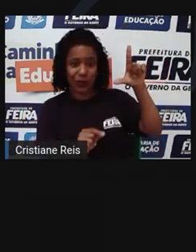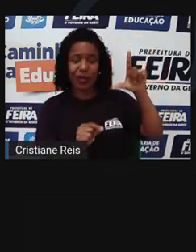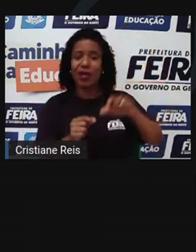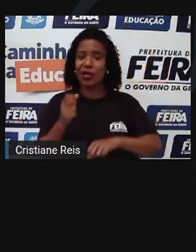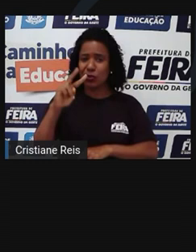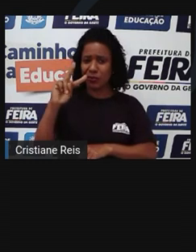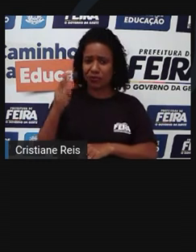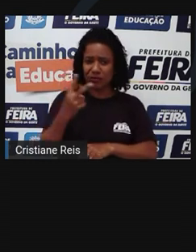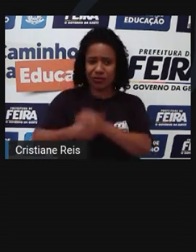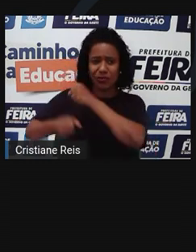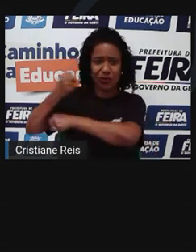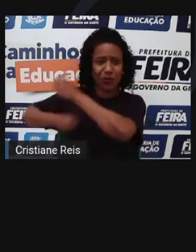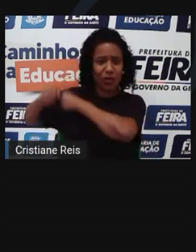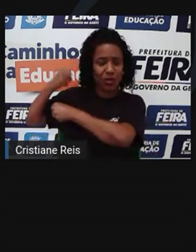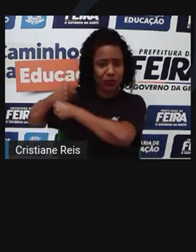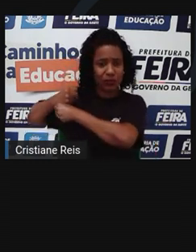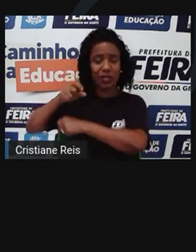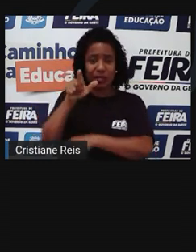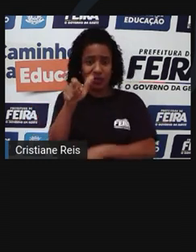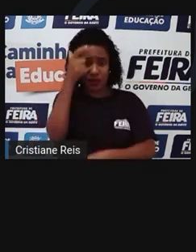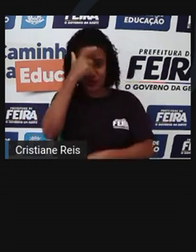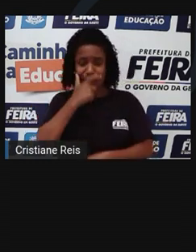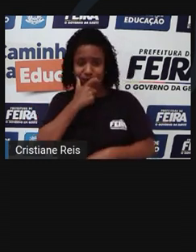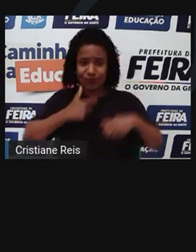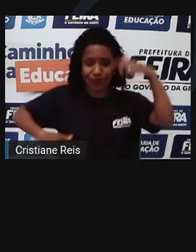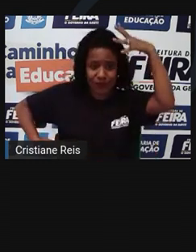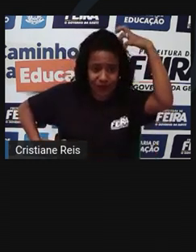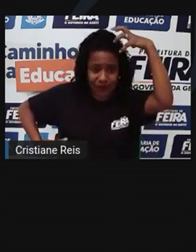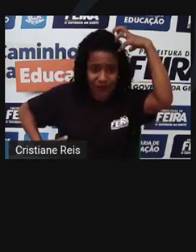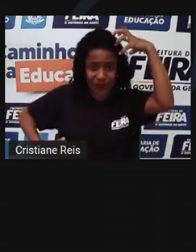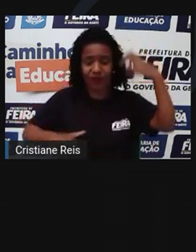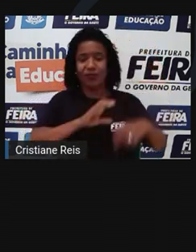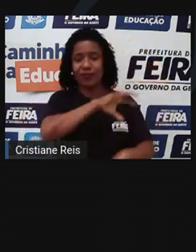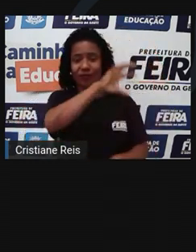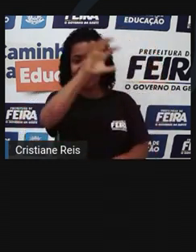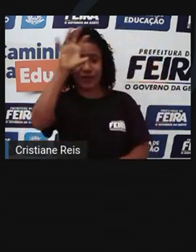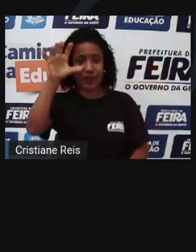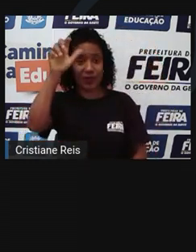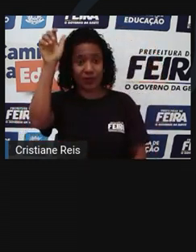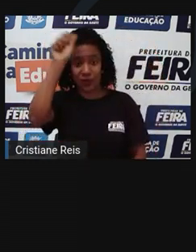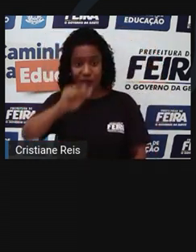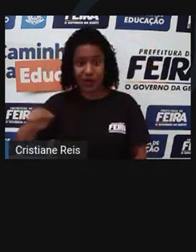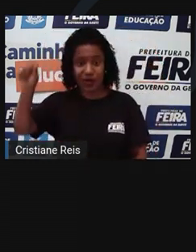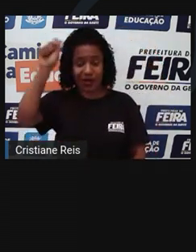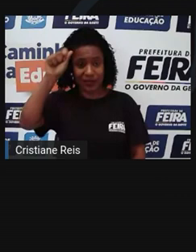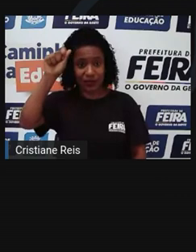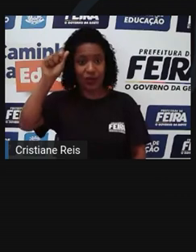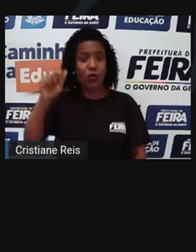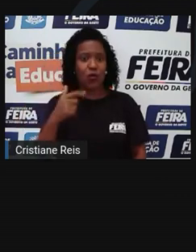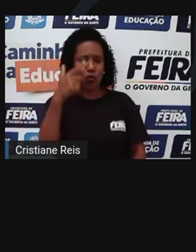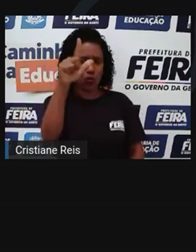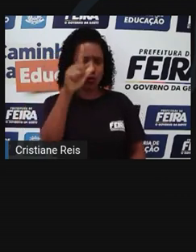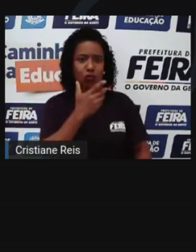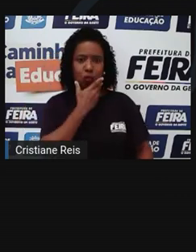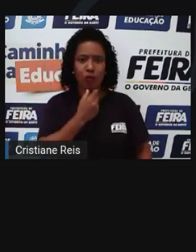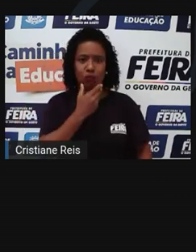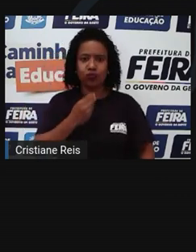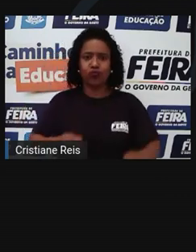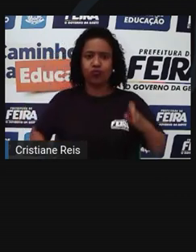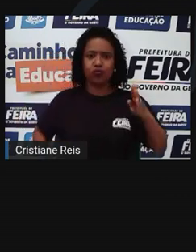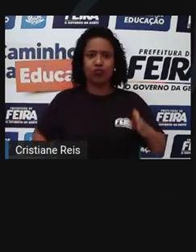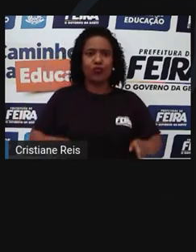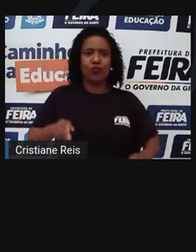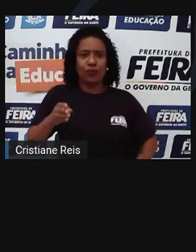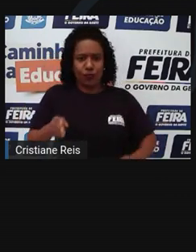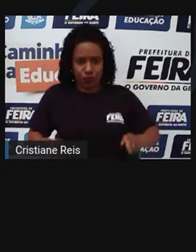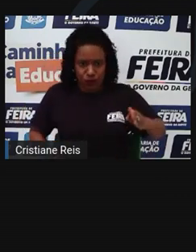atrás, os Australopithecus adaptaram-se às diversas regiões que habitavam. O leste asiático foi ocupado pelos Homo erectus, a mais longeva de todas as